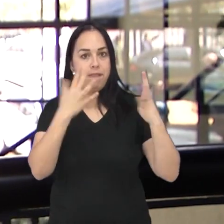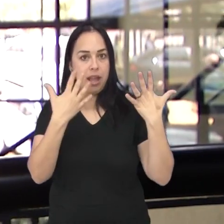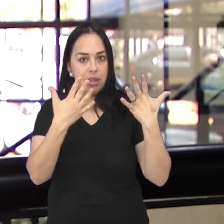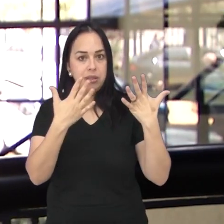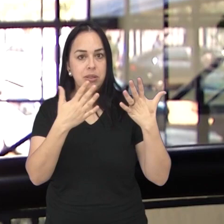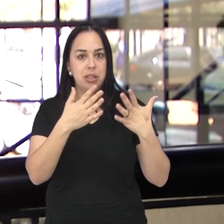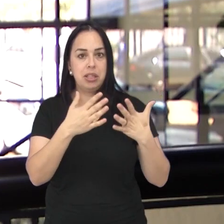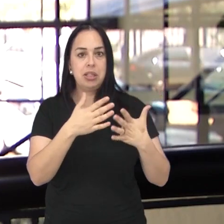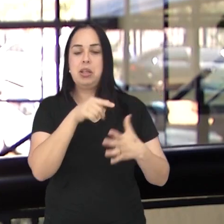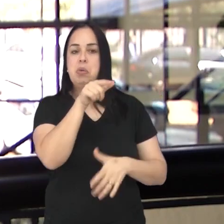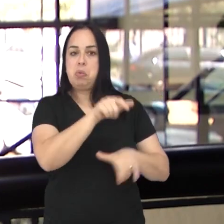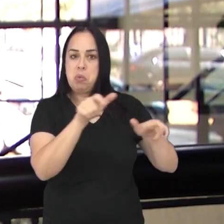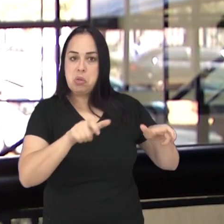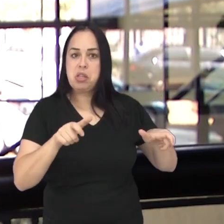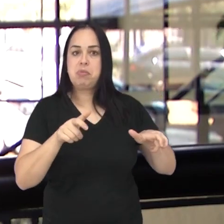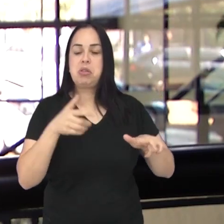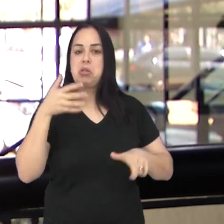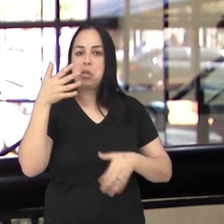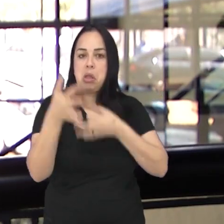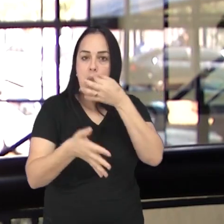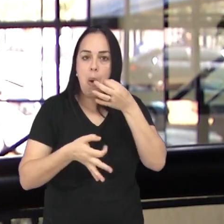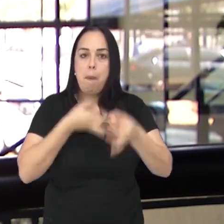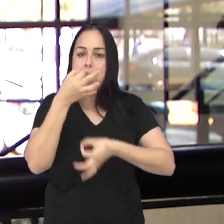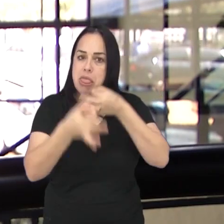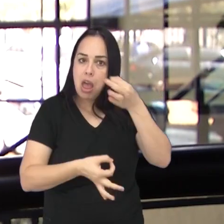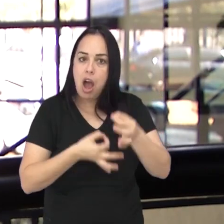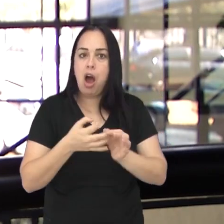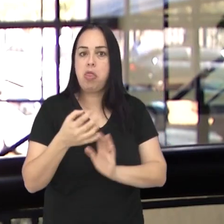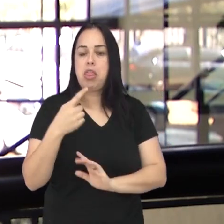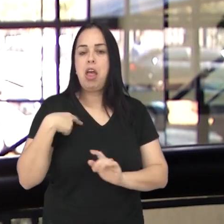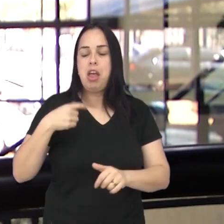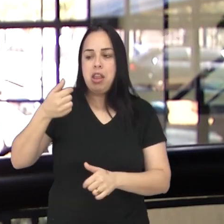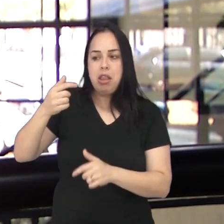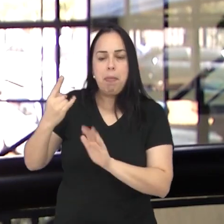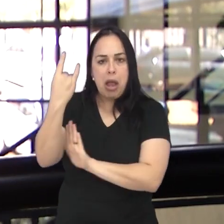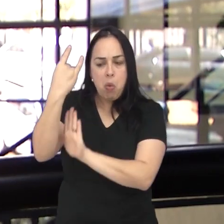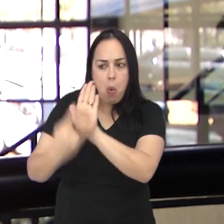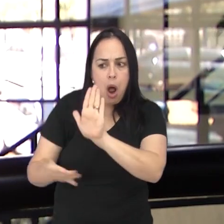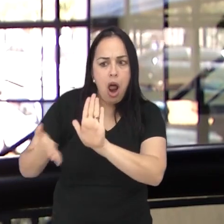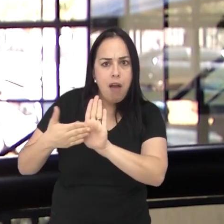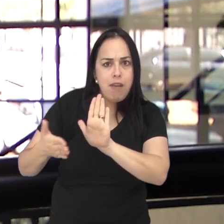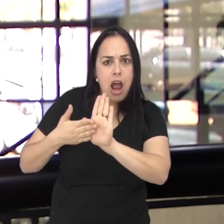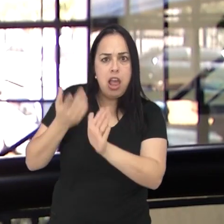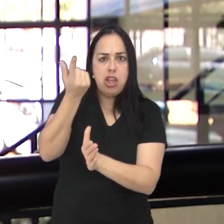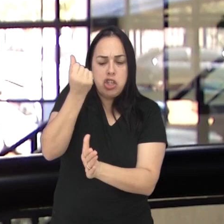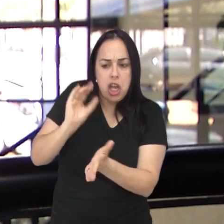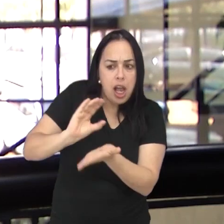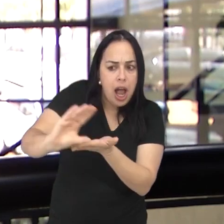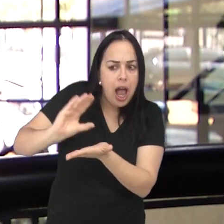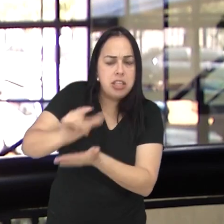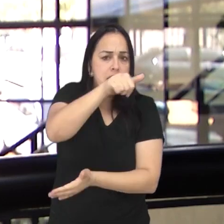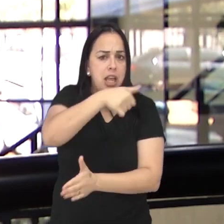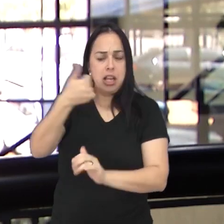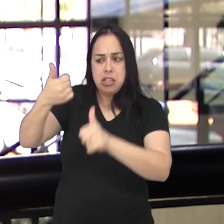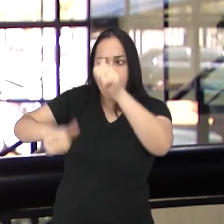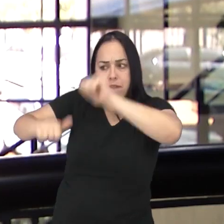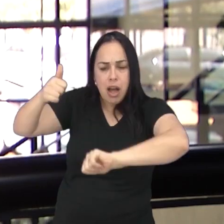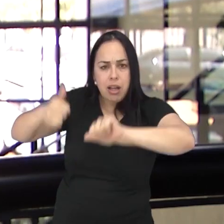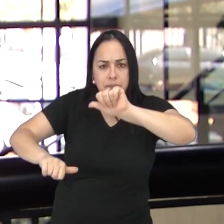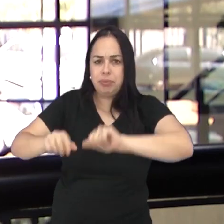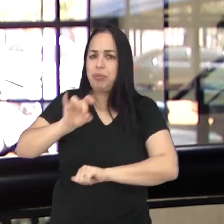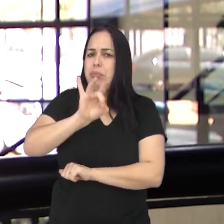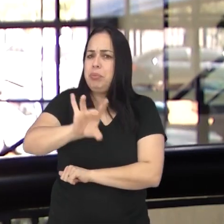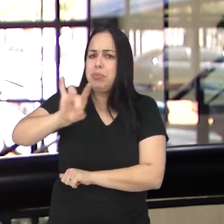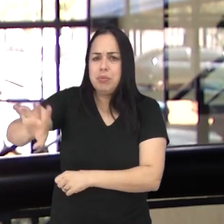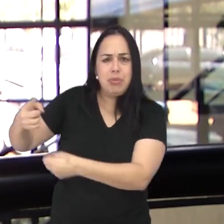eventos do tribunal, os técnicos que dão parecer nas contas que avaliam e estudam, né,